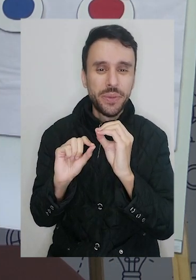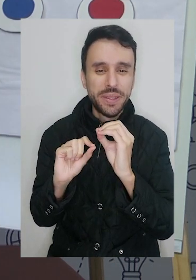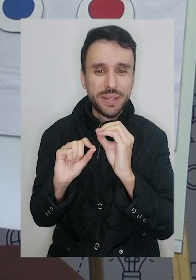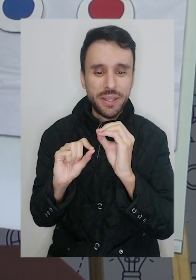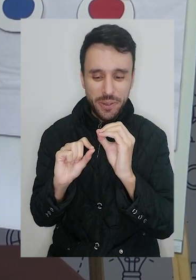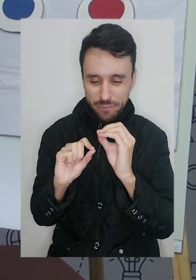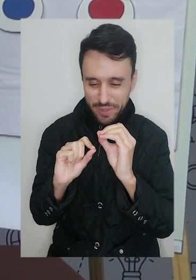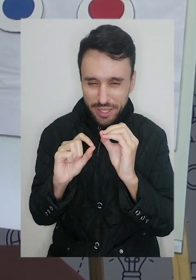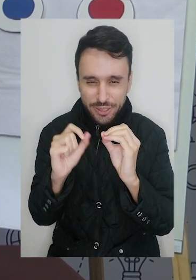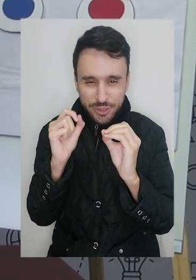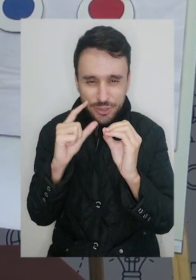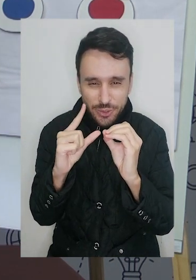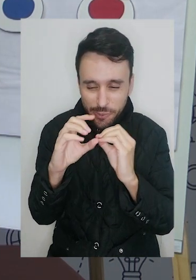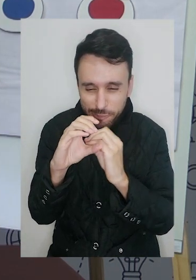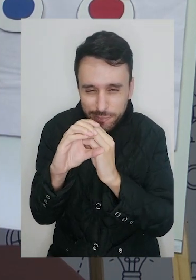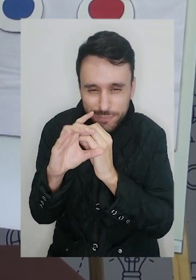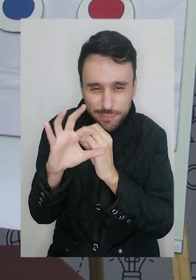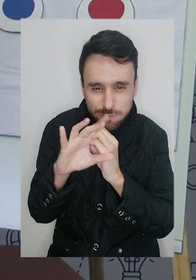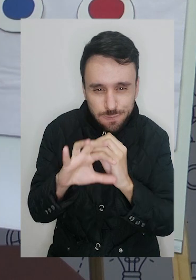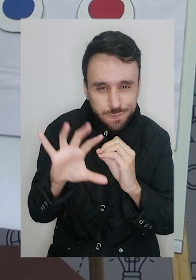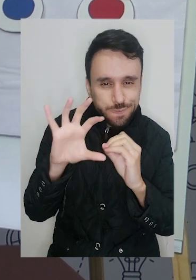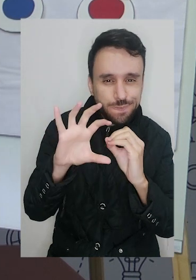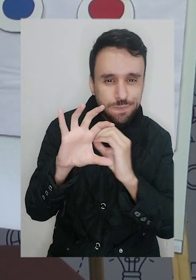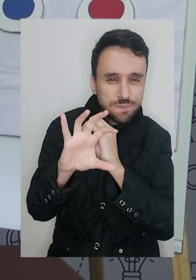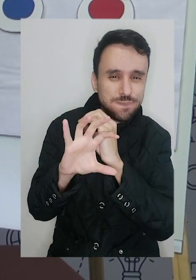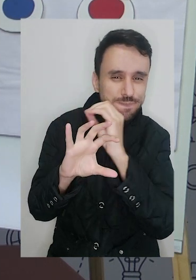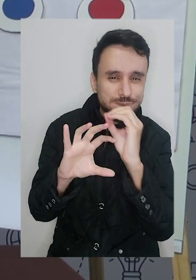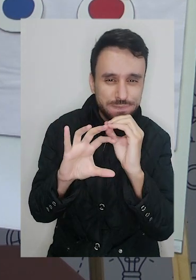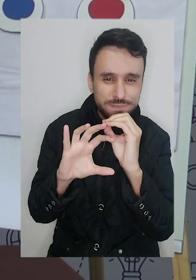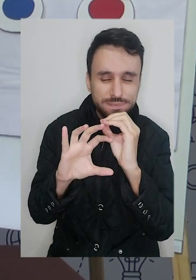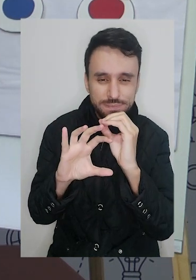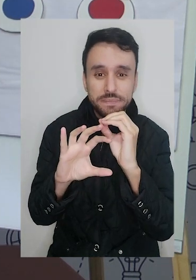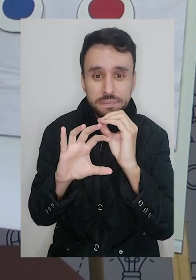sol escondidinho, ele quer sair, mas não consegue porque a nuvem está